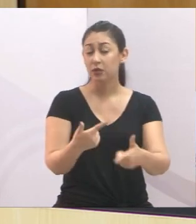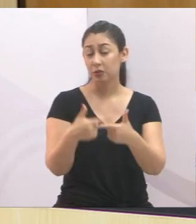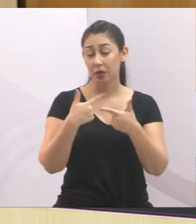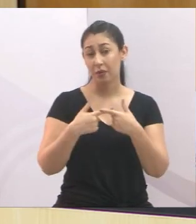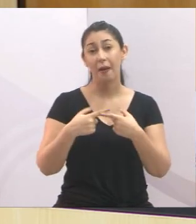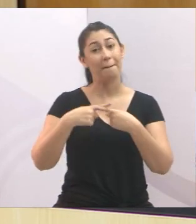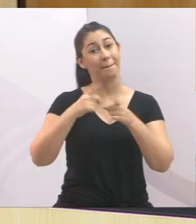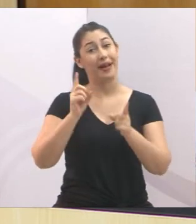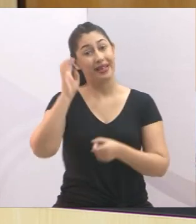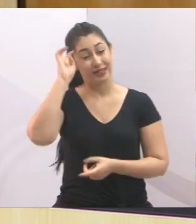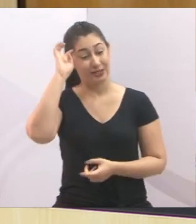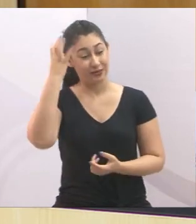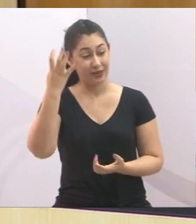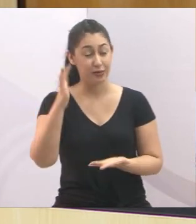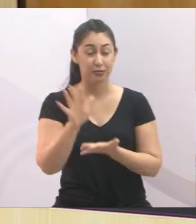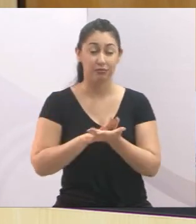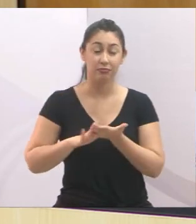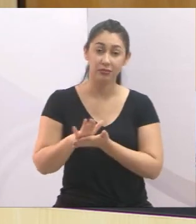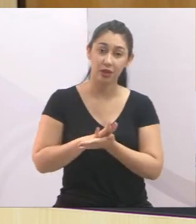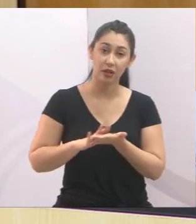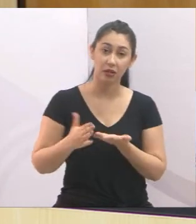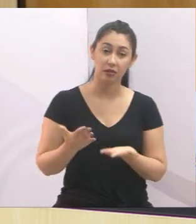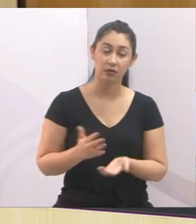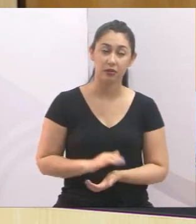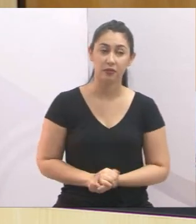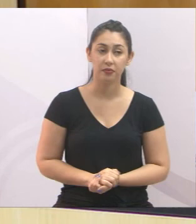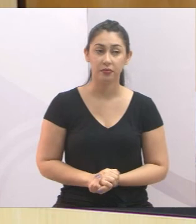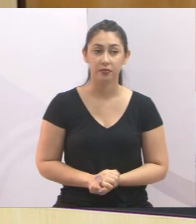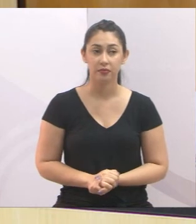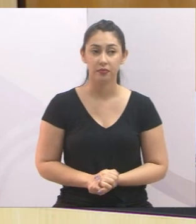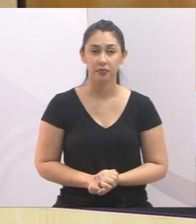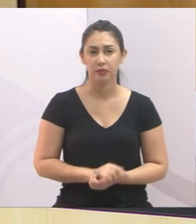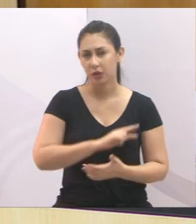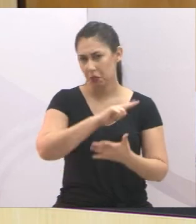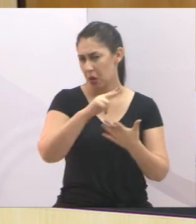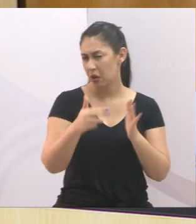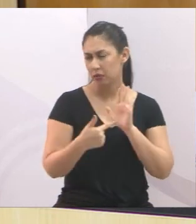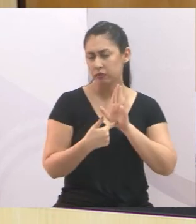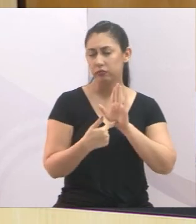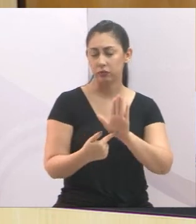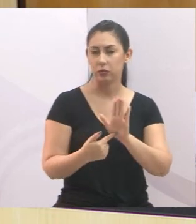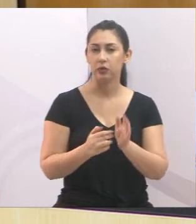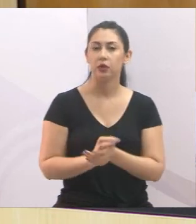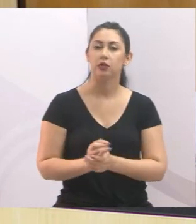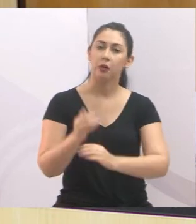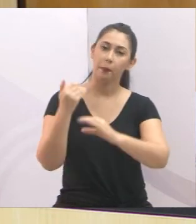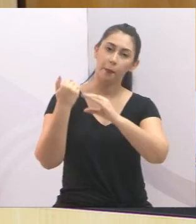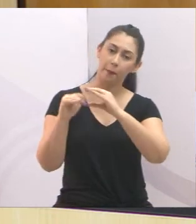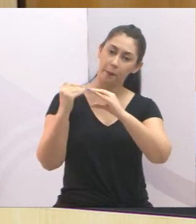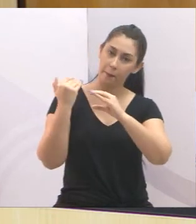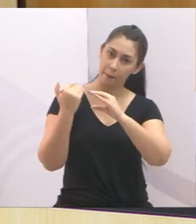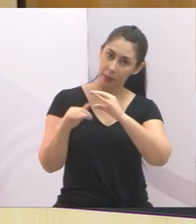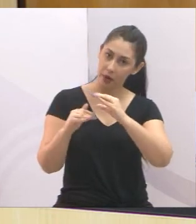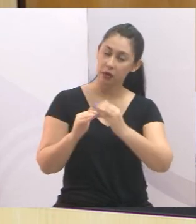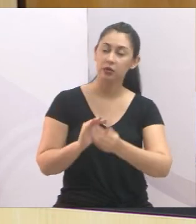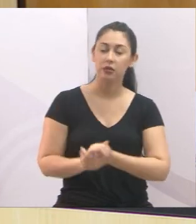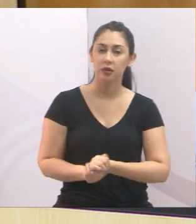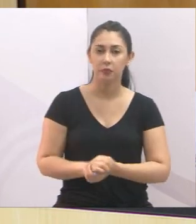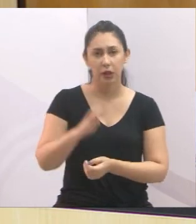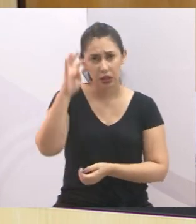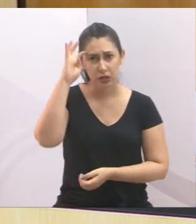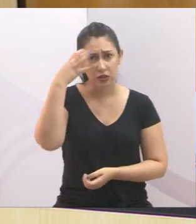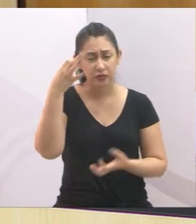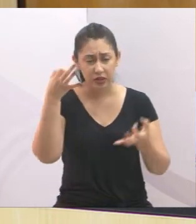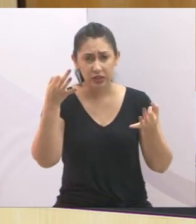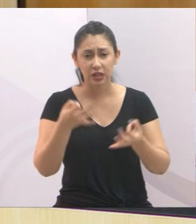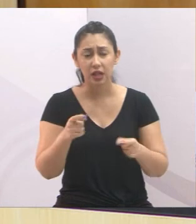foi sanada as pendências apresentadas. Feitas essas ponderações, se encaminha para as providências necessárias e,